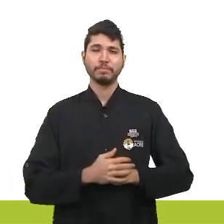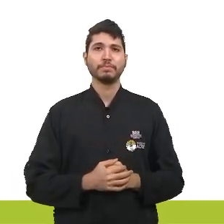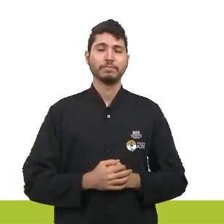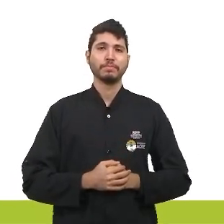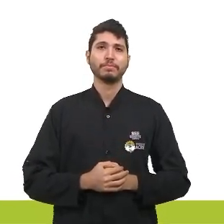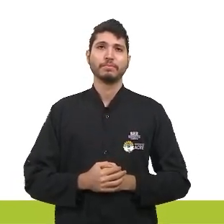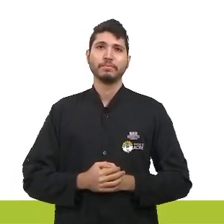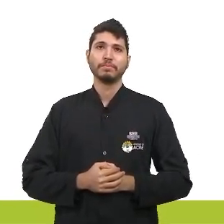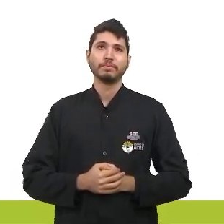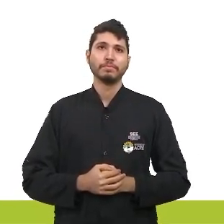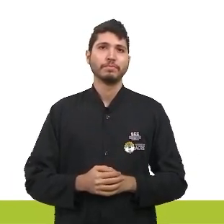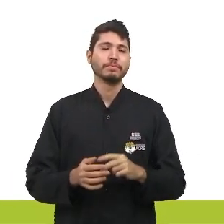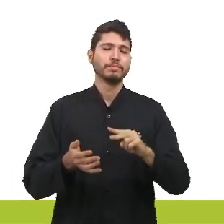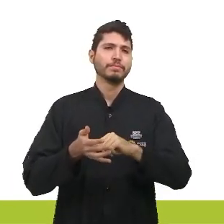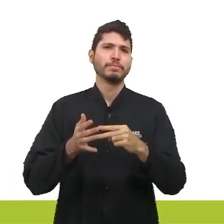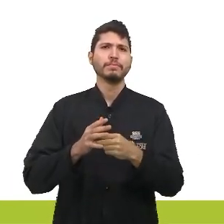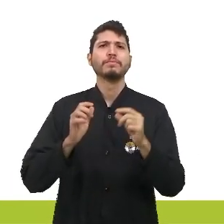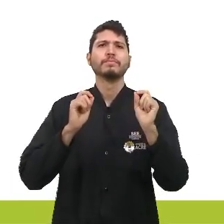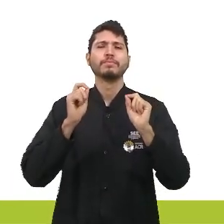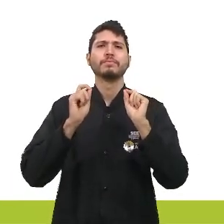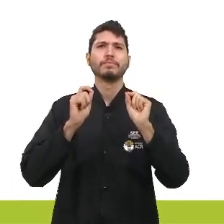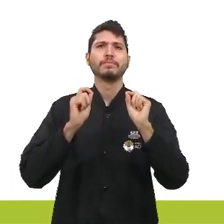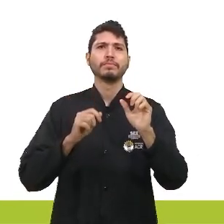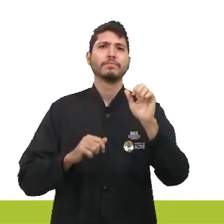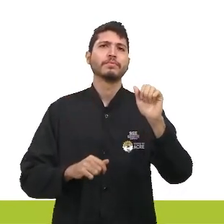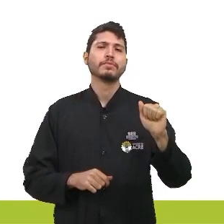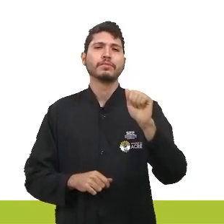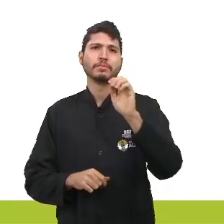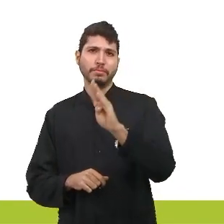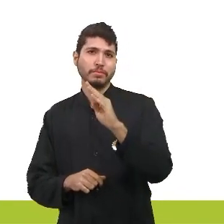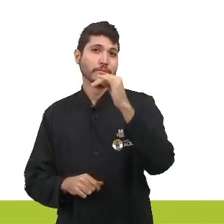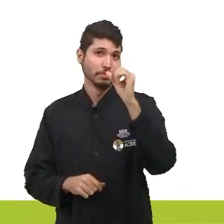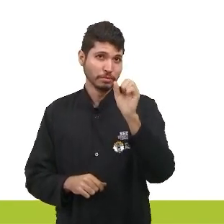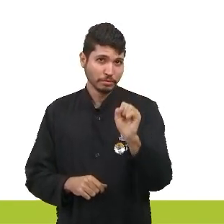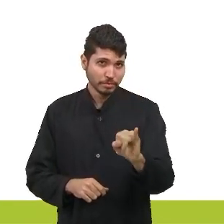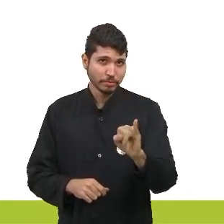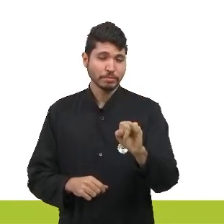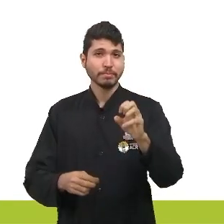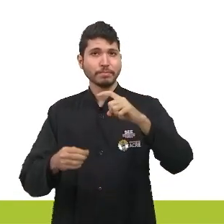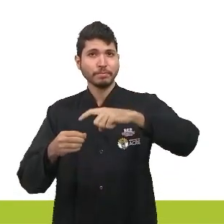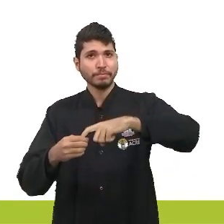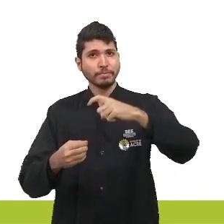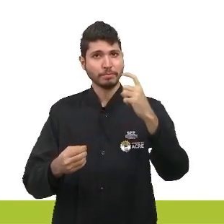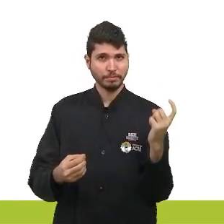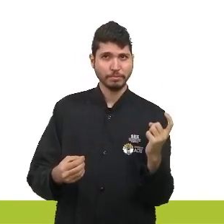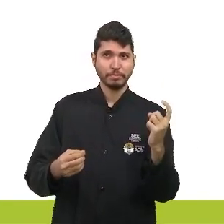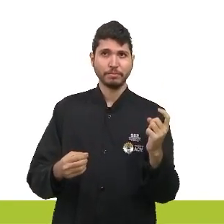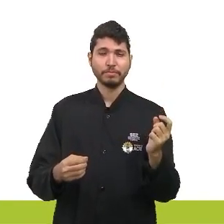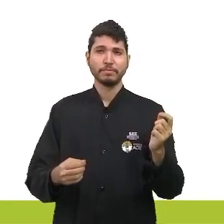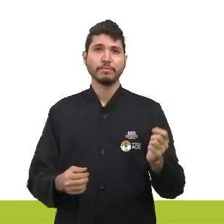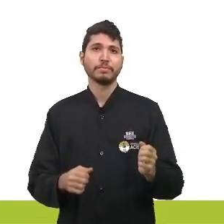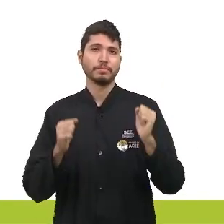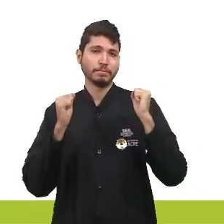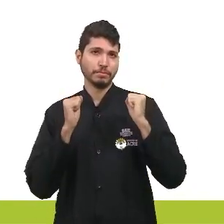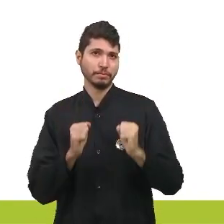Portanto, quando A e B são independentes, nós podemos escrever a